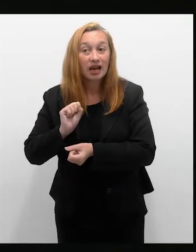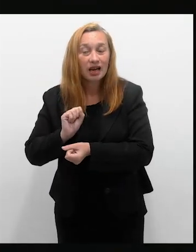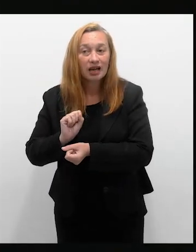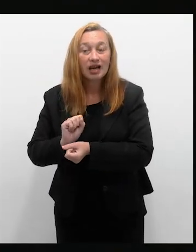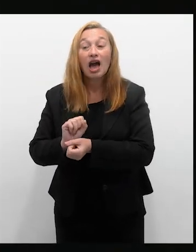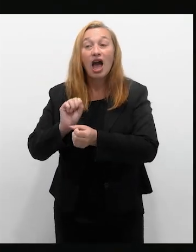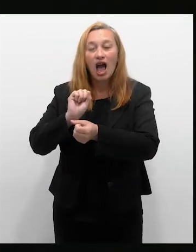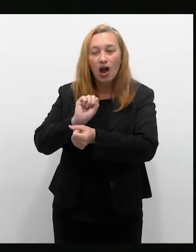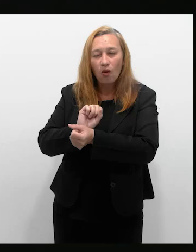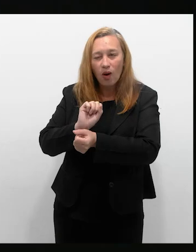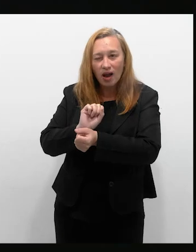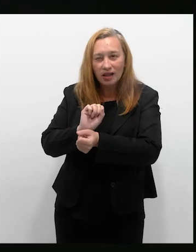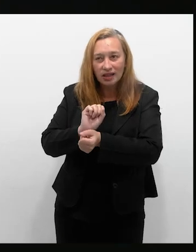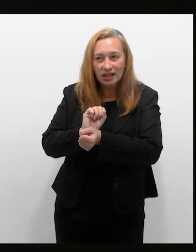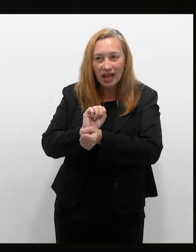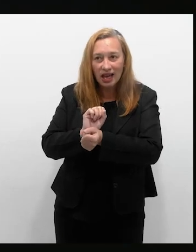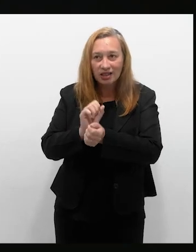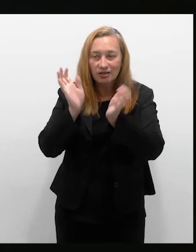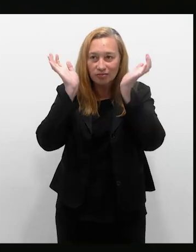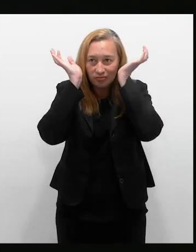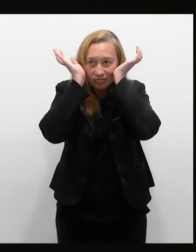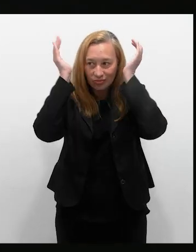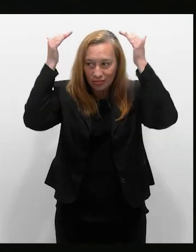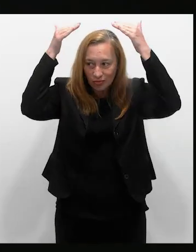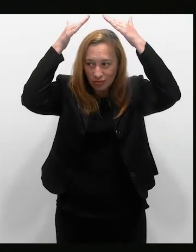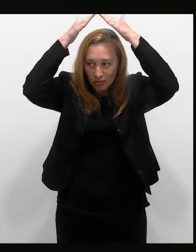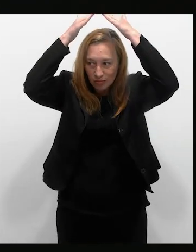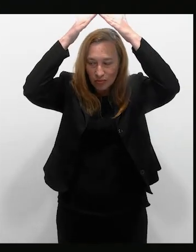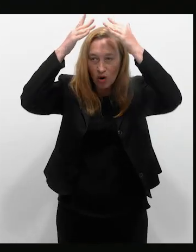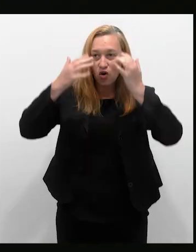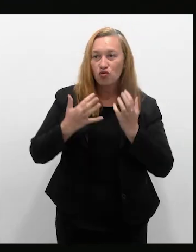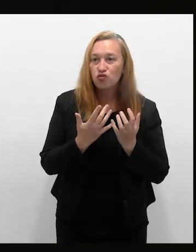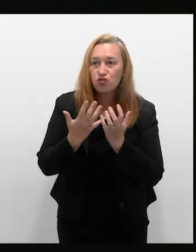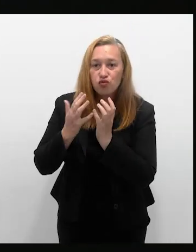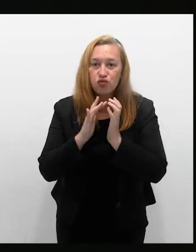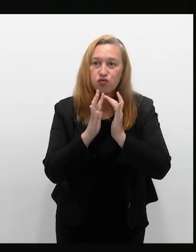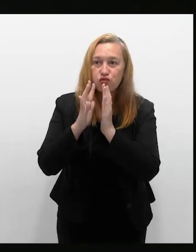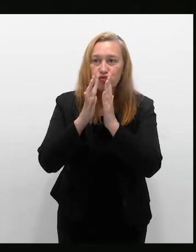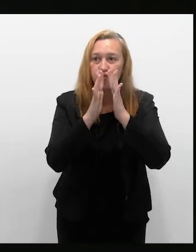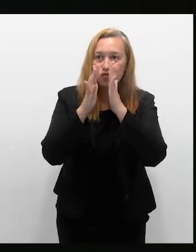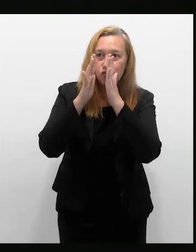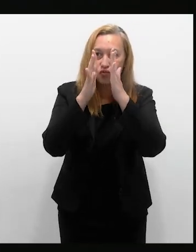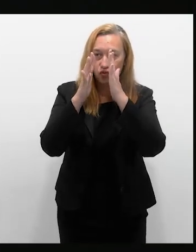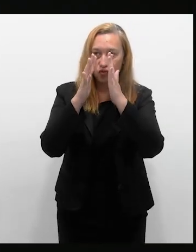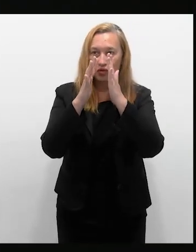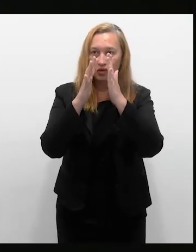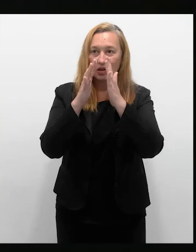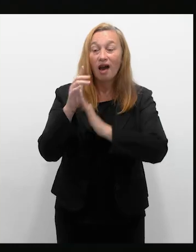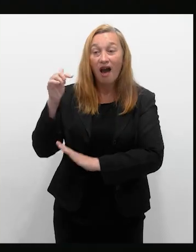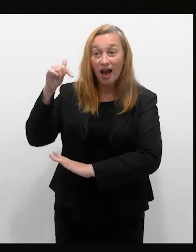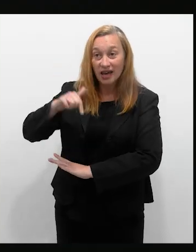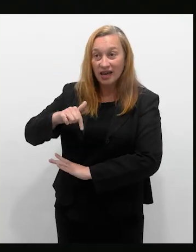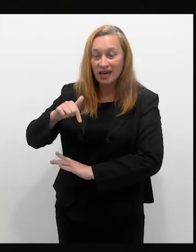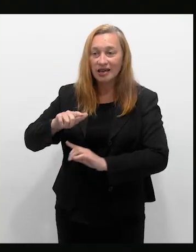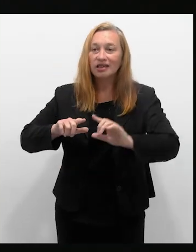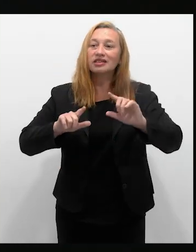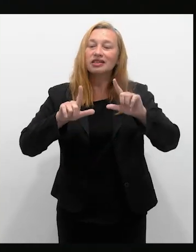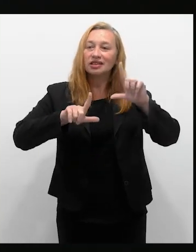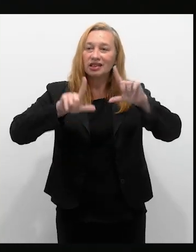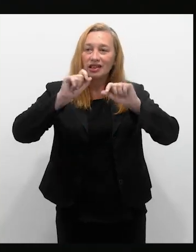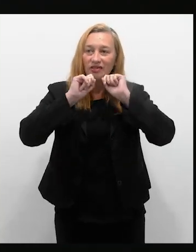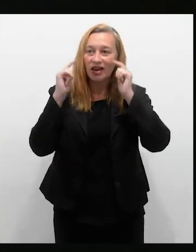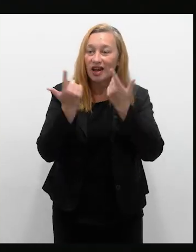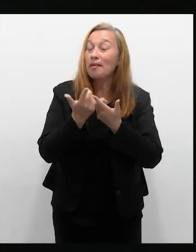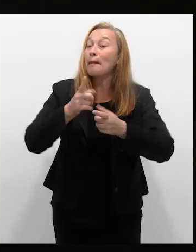esperada fumaça branca do Vaticano, aquela que indica Habemus Papam, apareceu aqui nos estúdios da TV